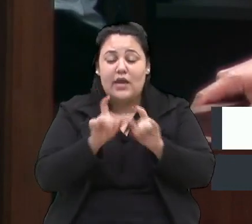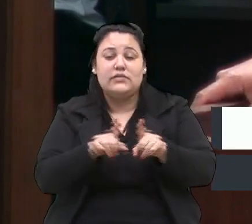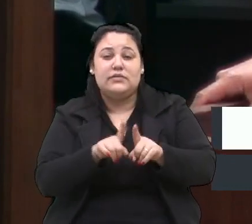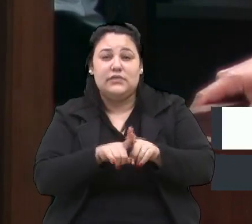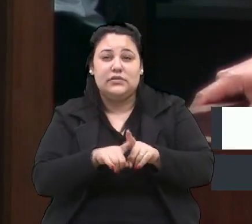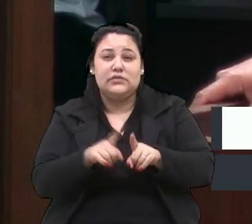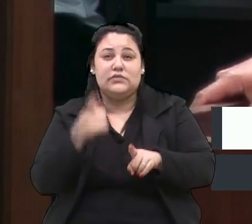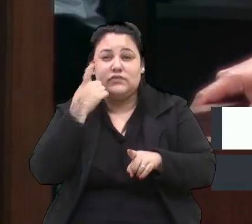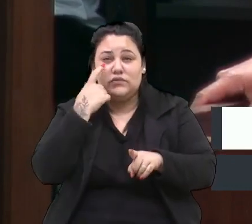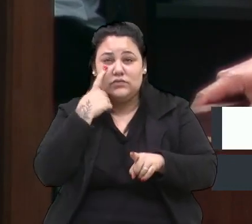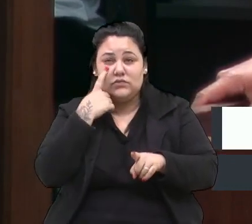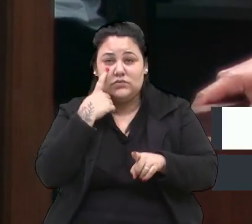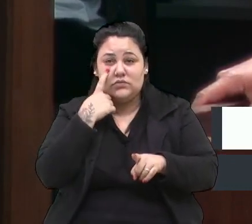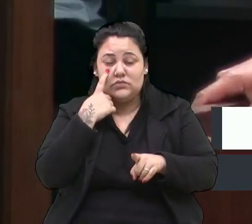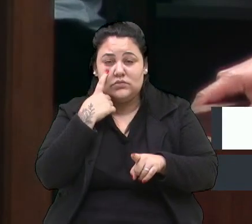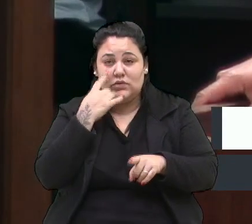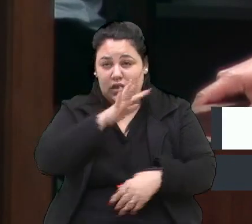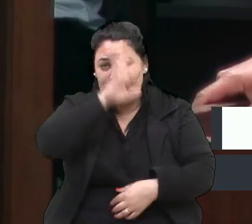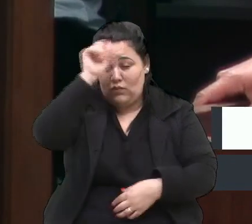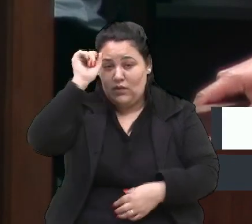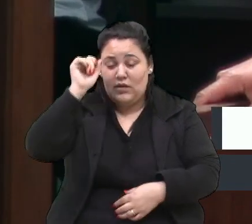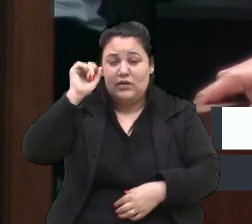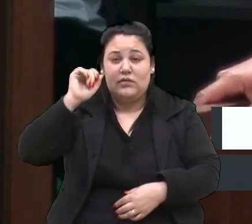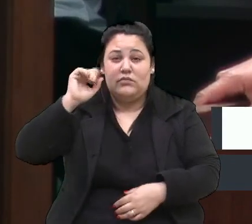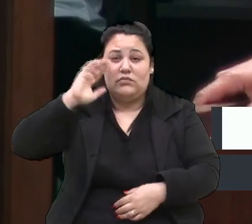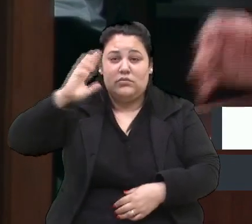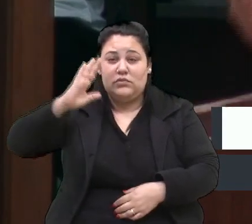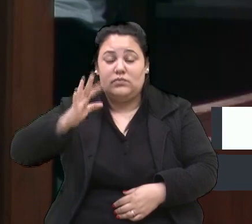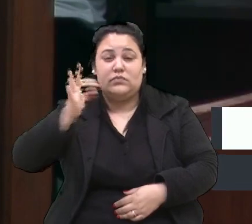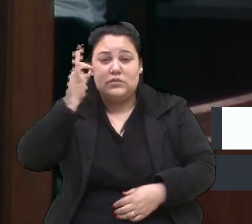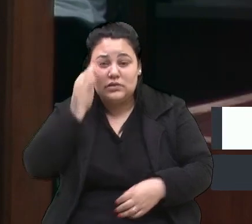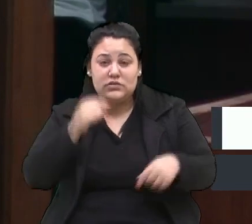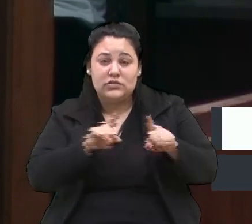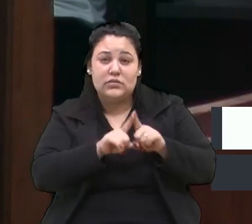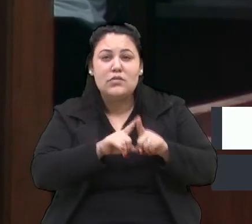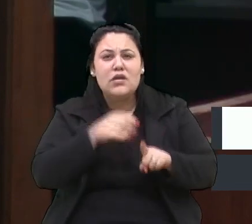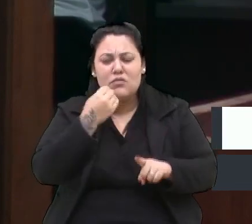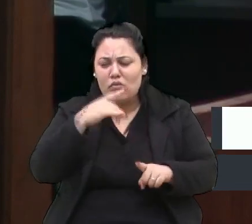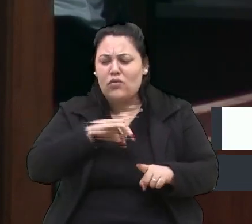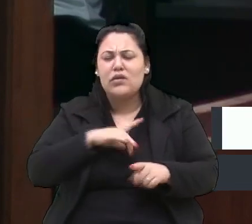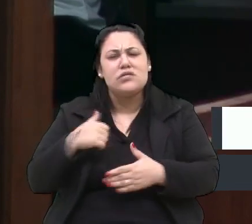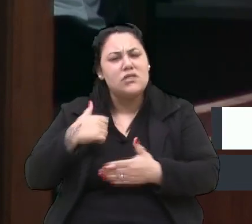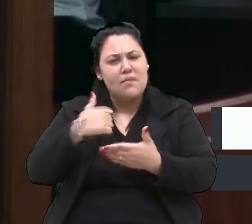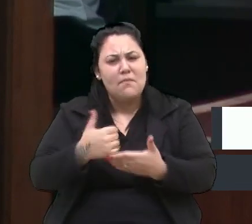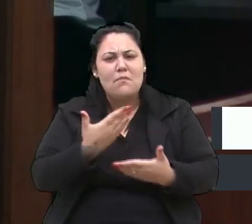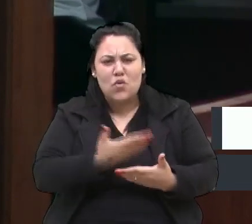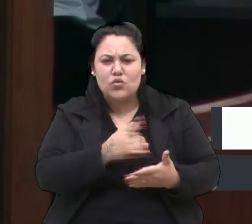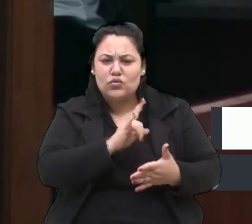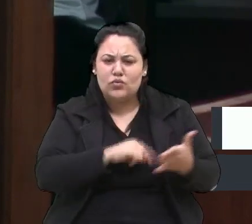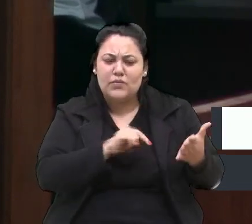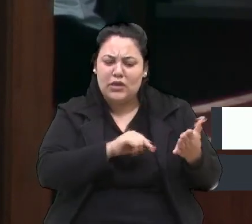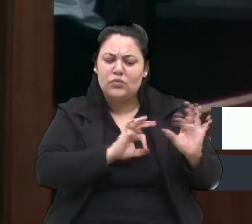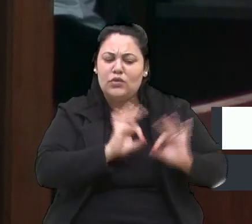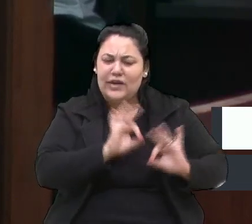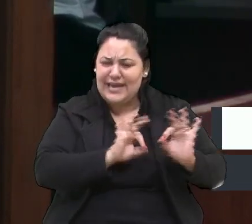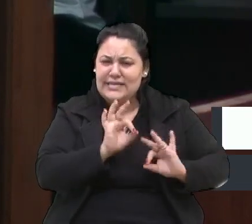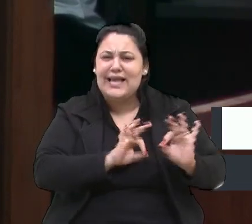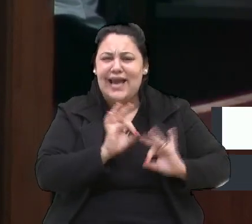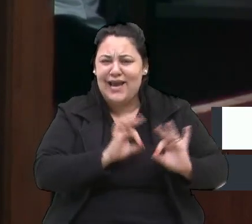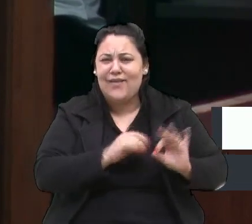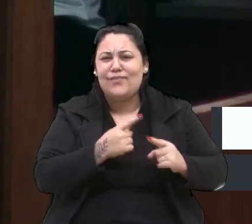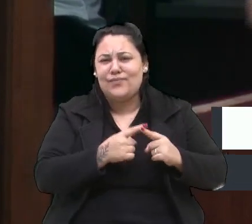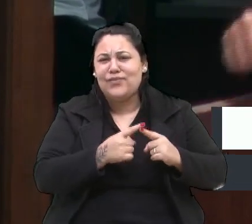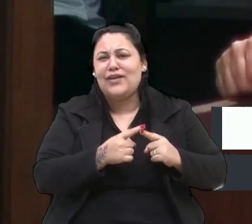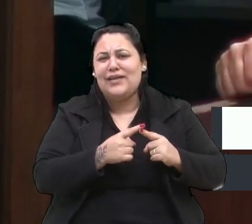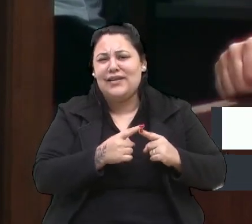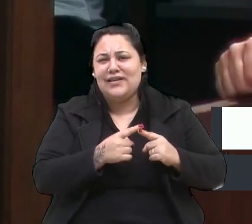da Guarda, que aqui estão, e que bom que a gente tem essa moção para corrigir essa questão